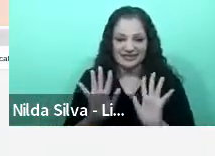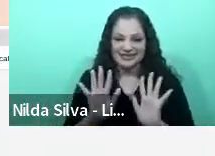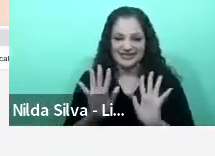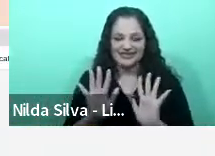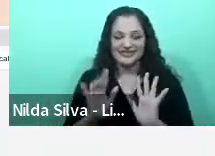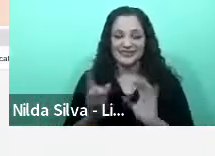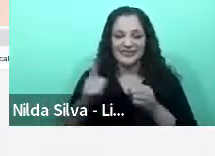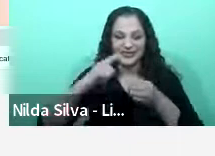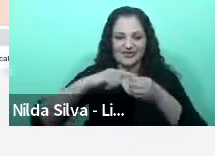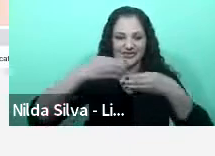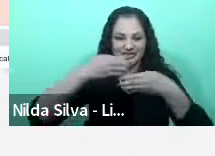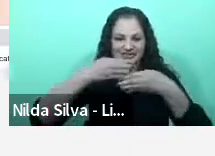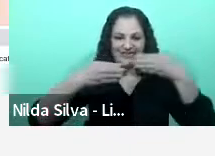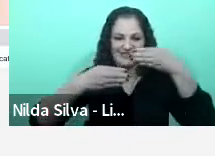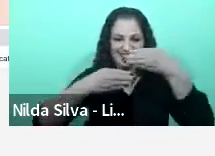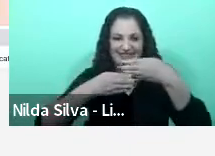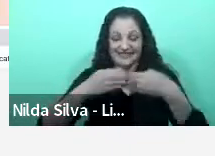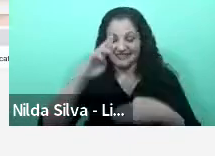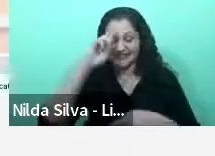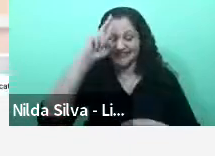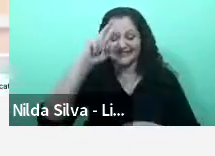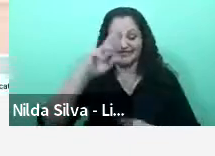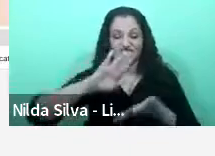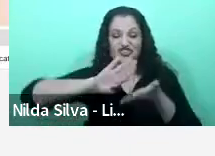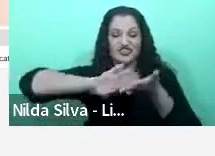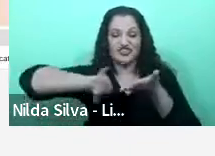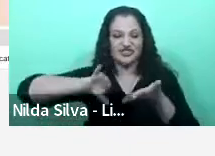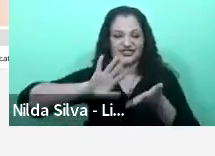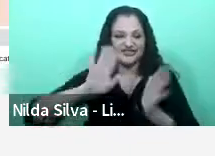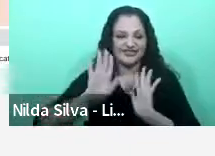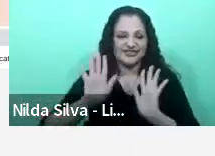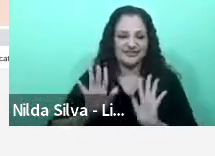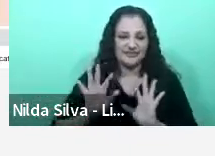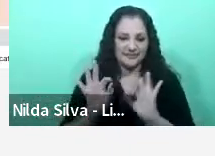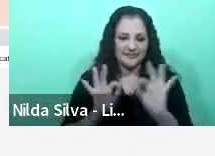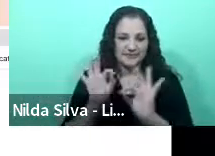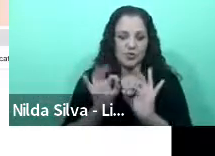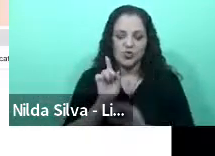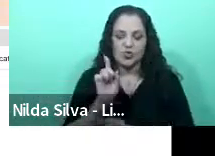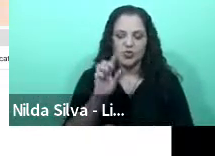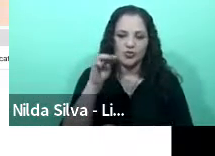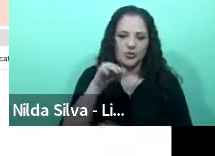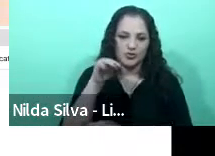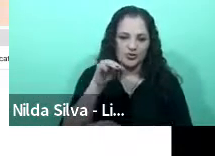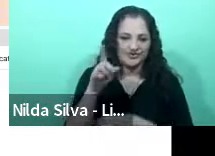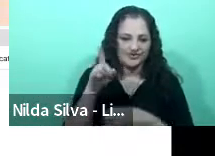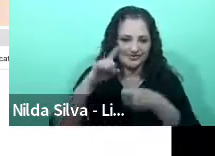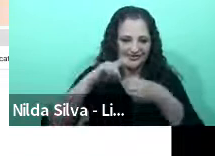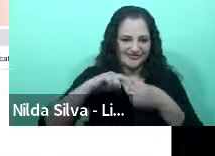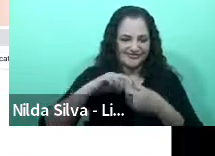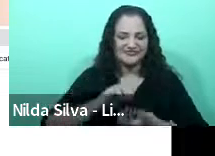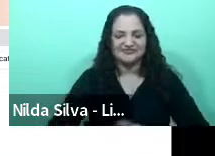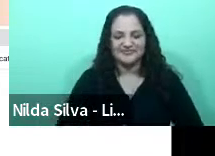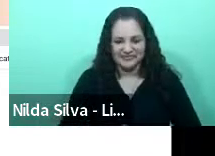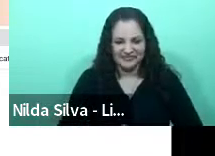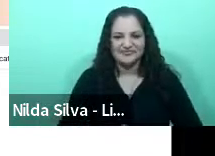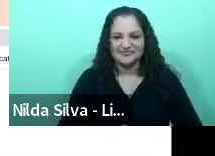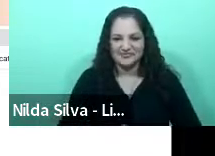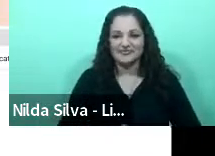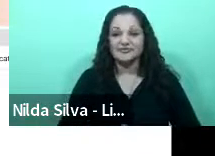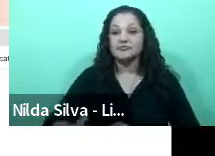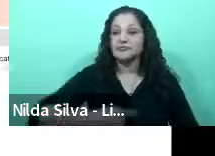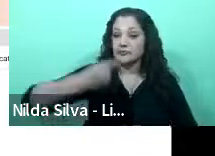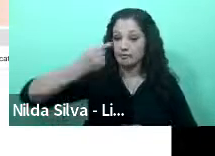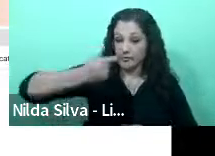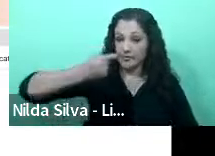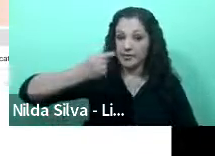vou voltar. Acho que eu mexi aqui sem querer. Então, um minutinho. Voltou, né? Então, primeiro